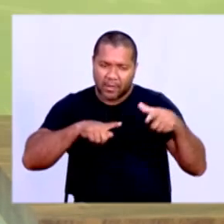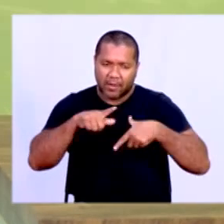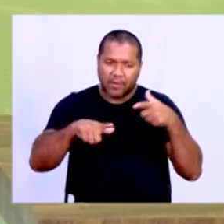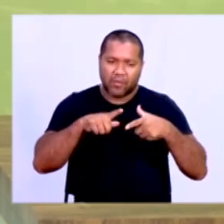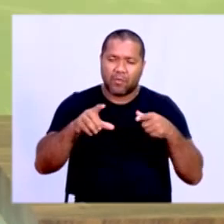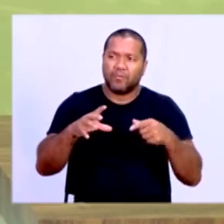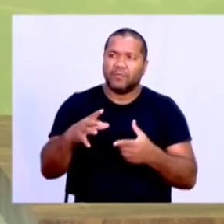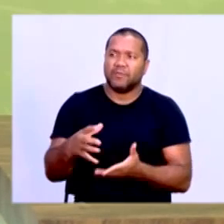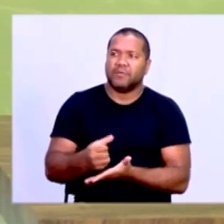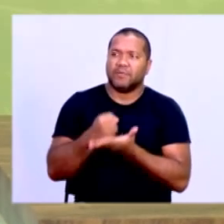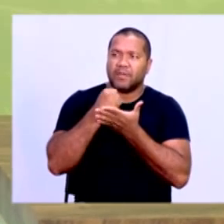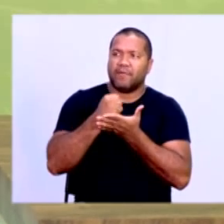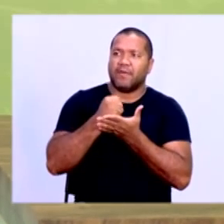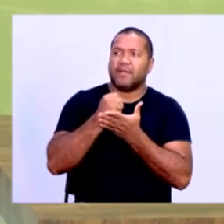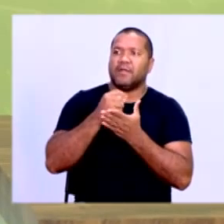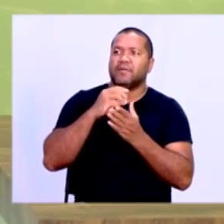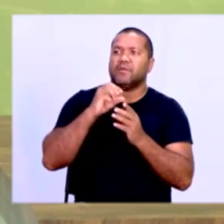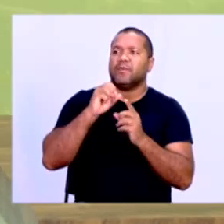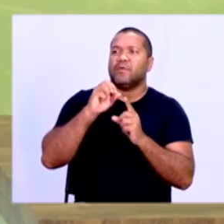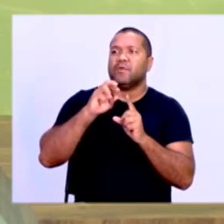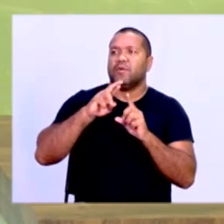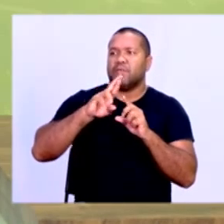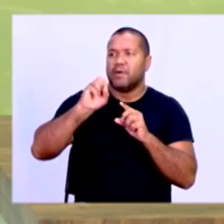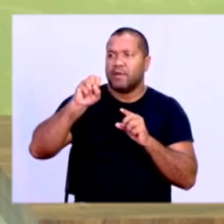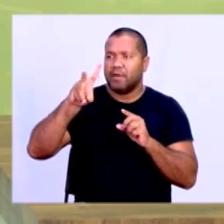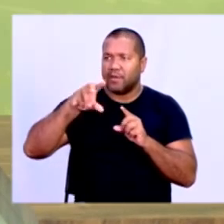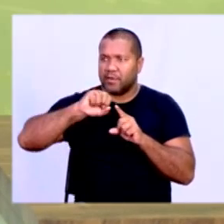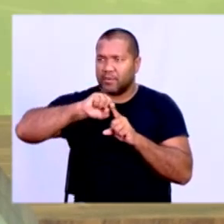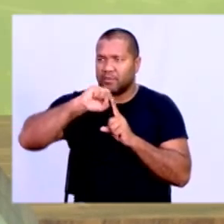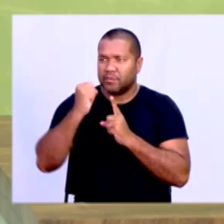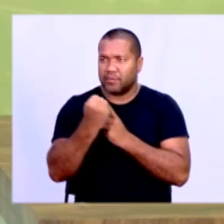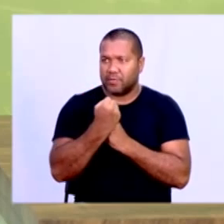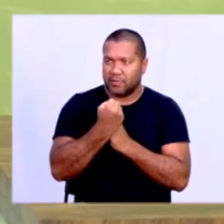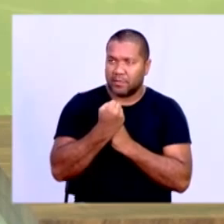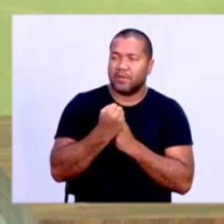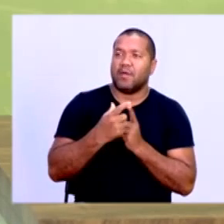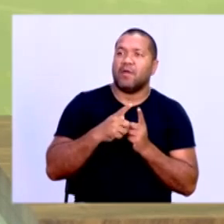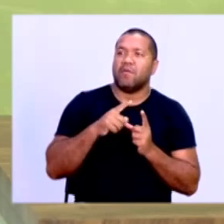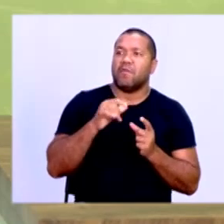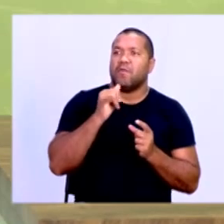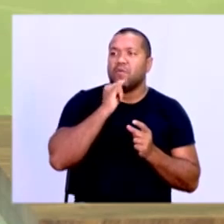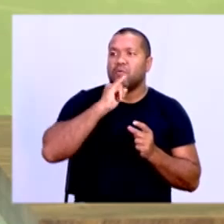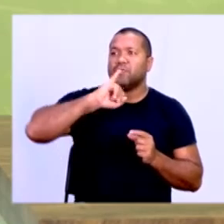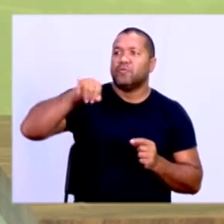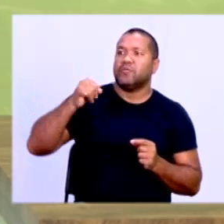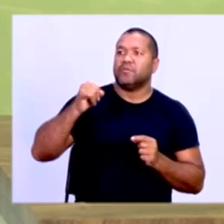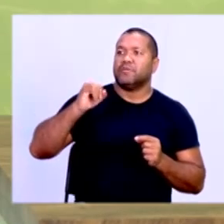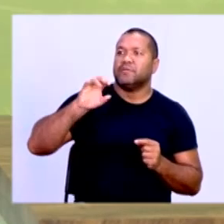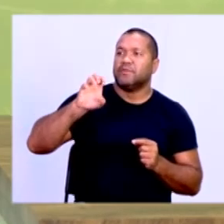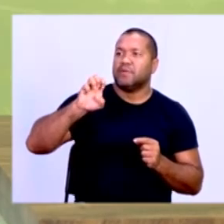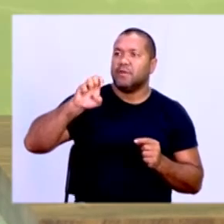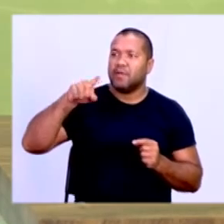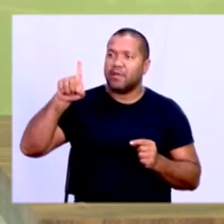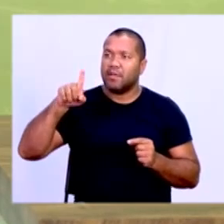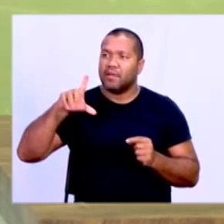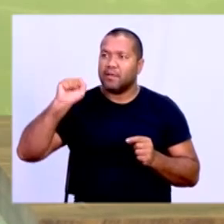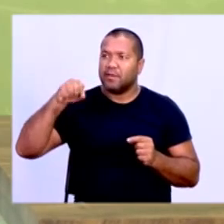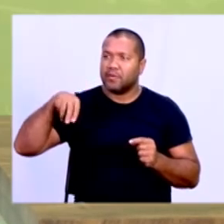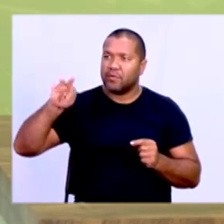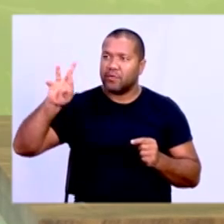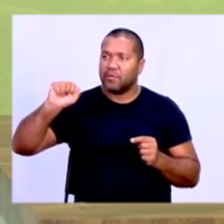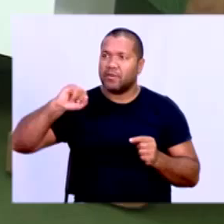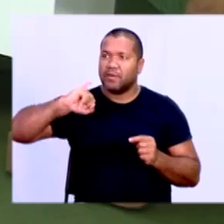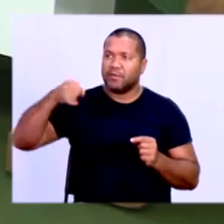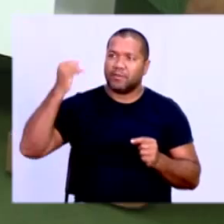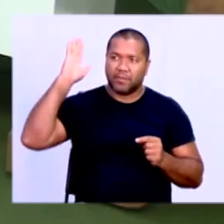salvar dados numa rede social. Ele ainda citou aqui o exemplo. Então, o José Antônio, lá de Ji-Paraná, ele está no